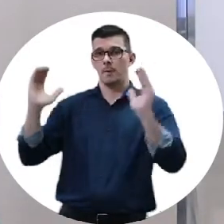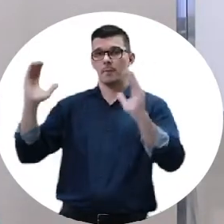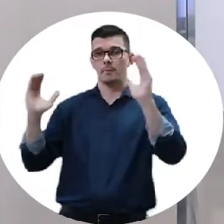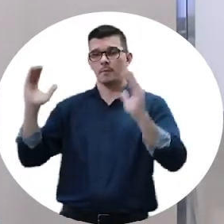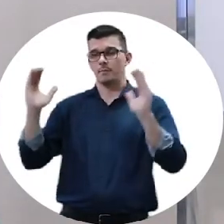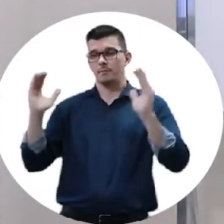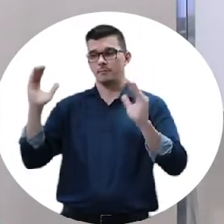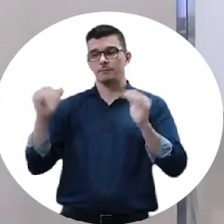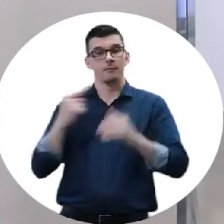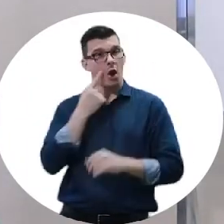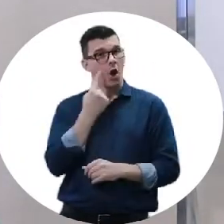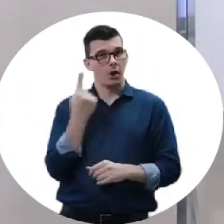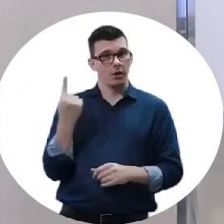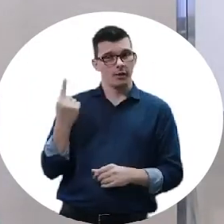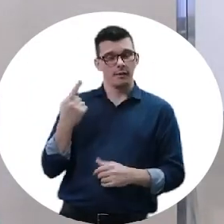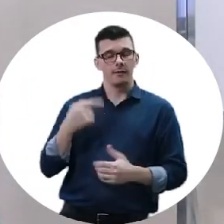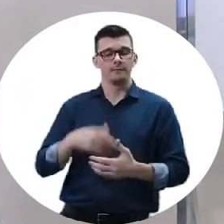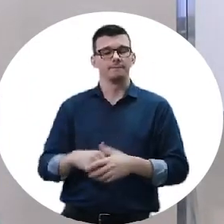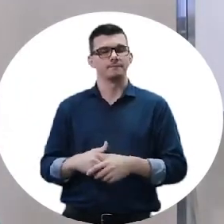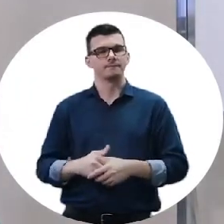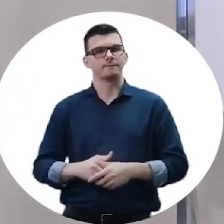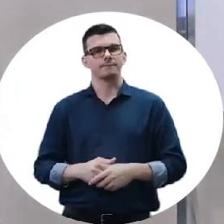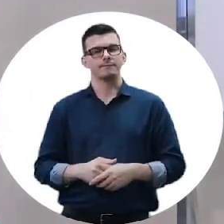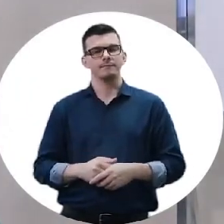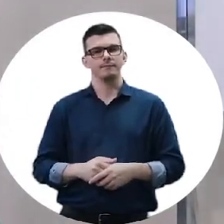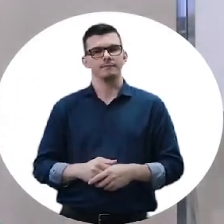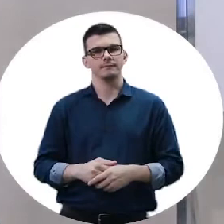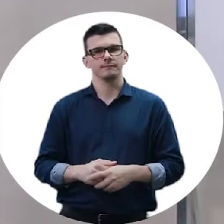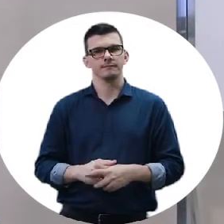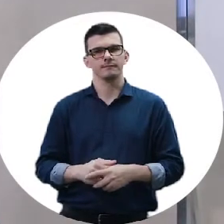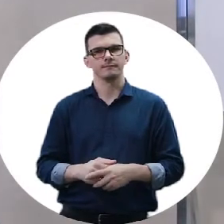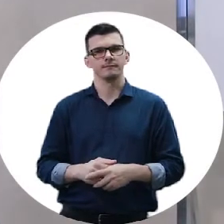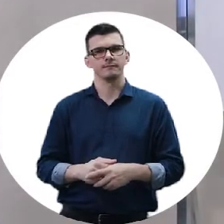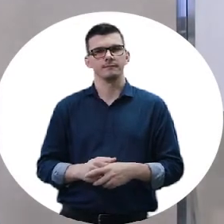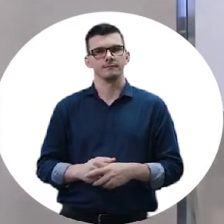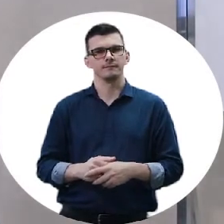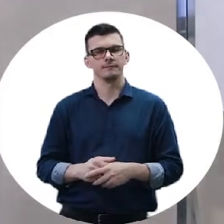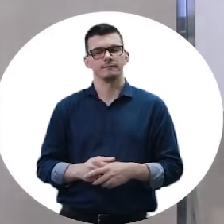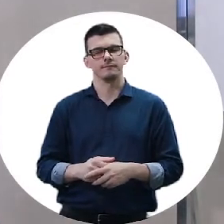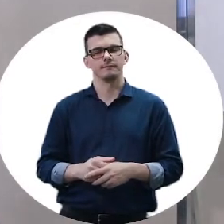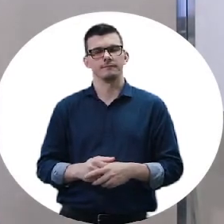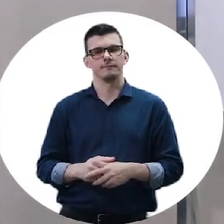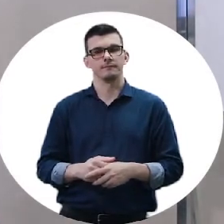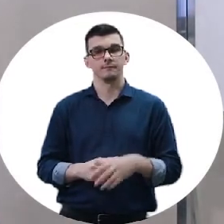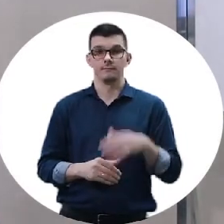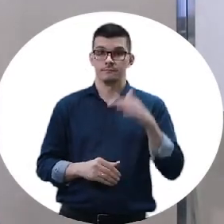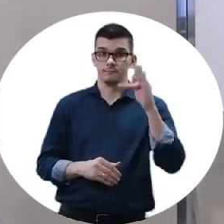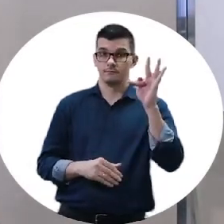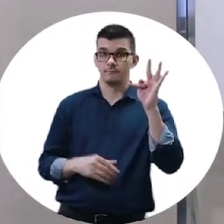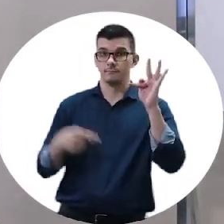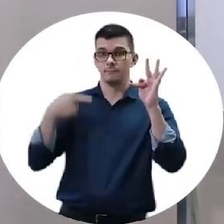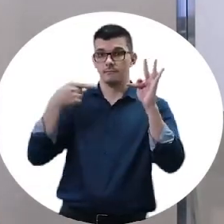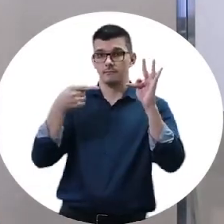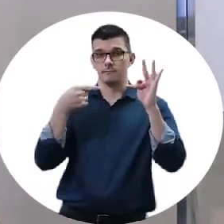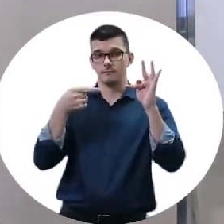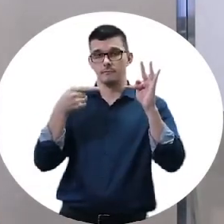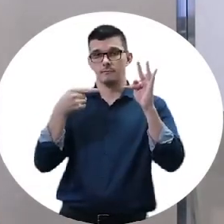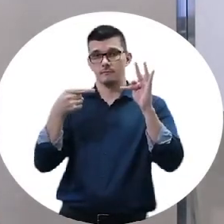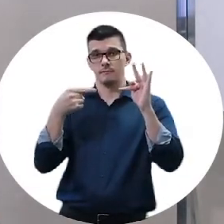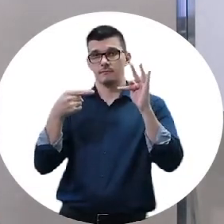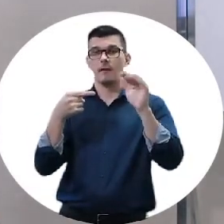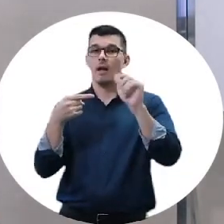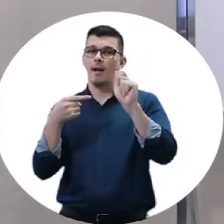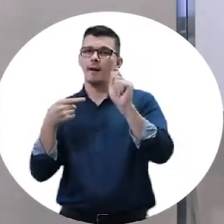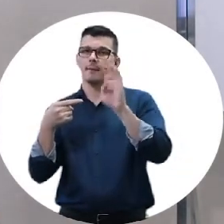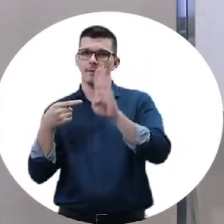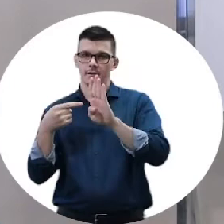positivo, tração que A está recebendo de B, que A está fazendo em B, está negativo. Então vai ficar F menos tração que A